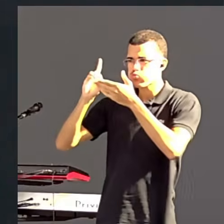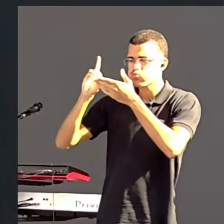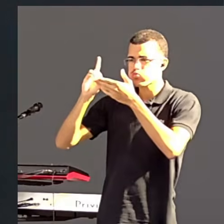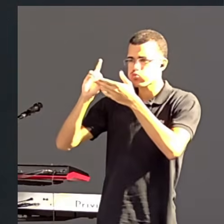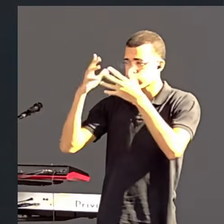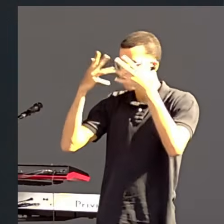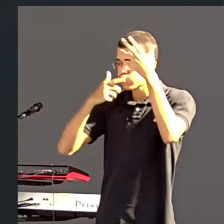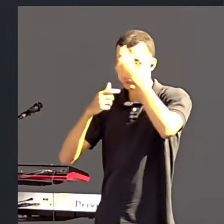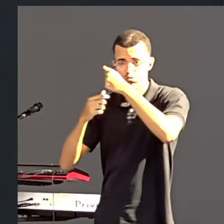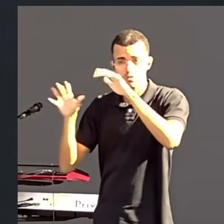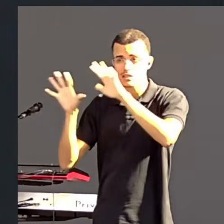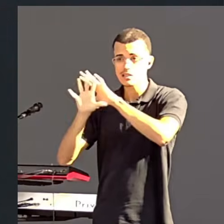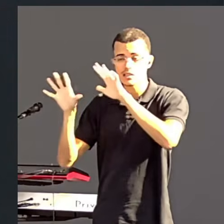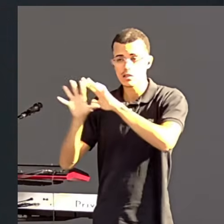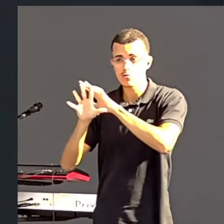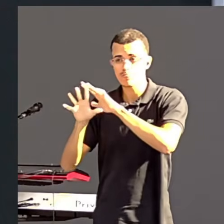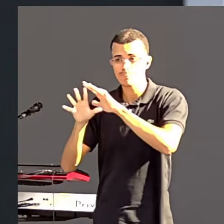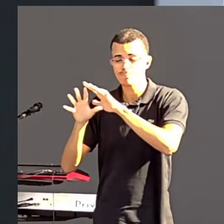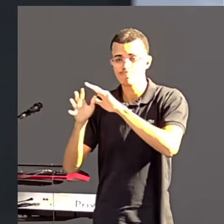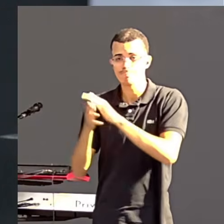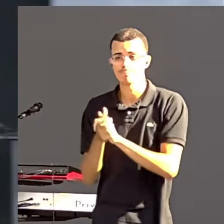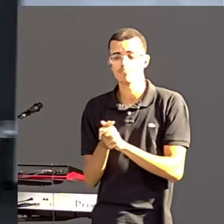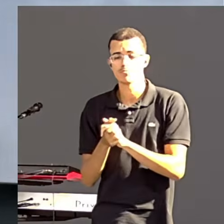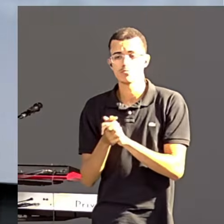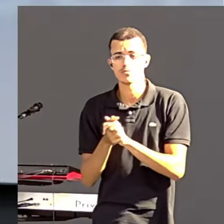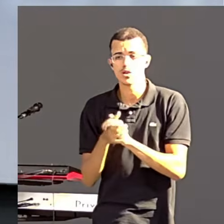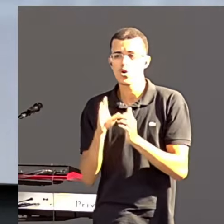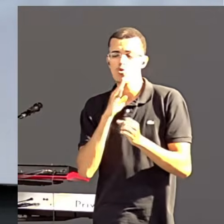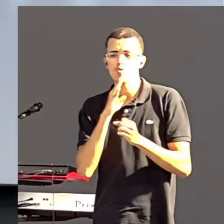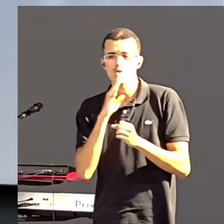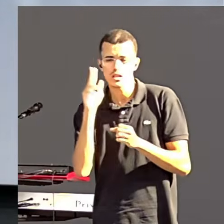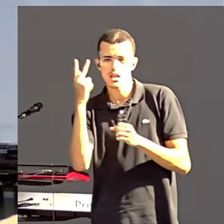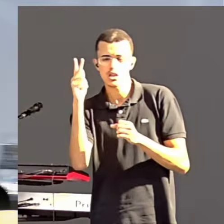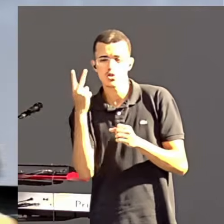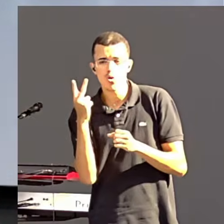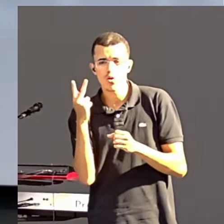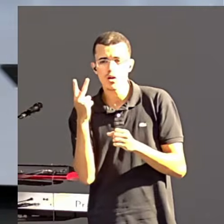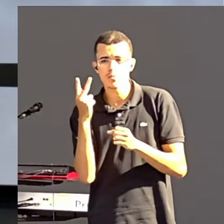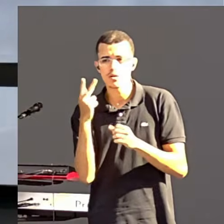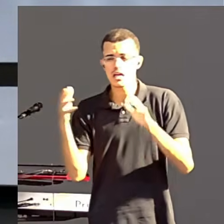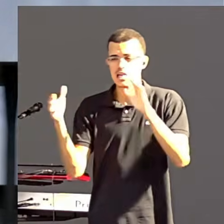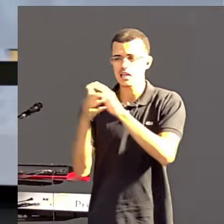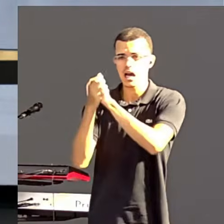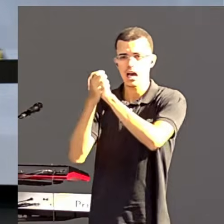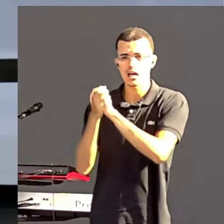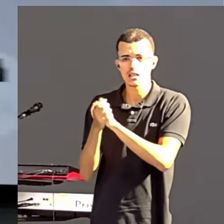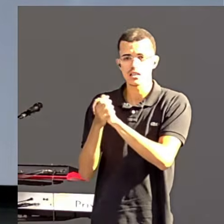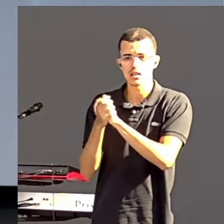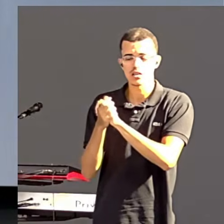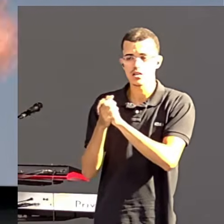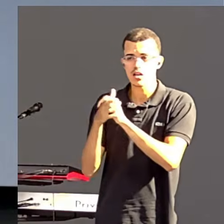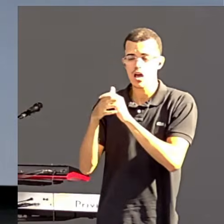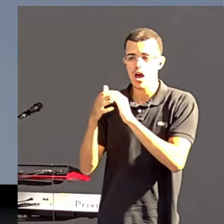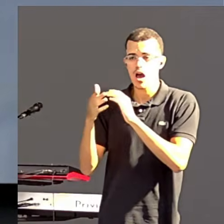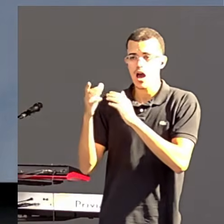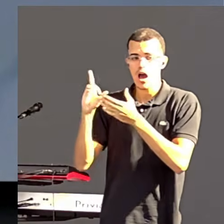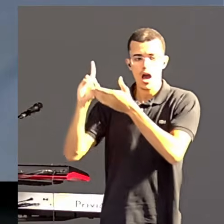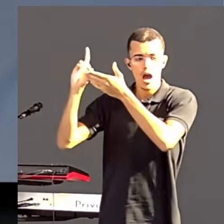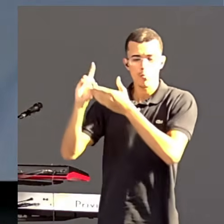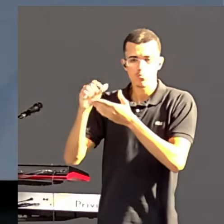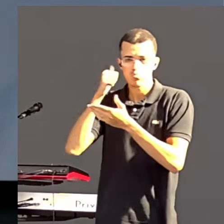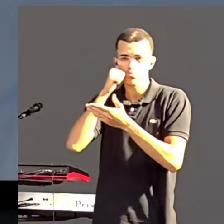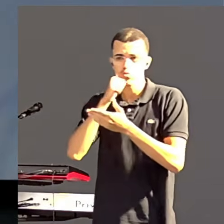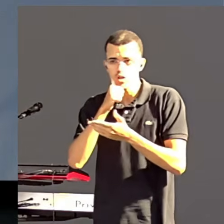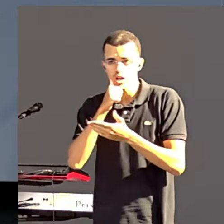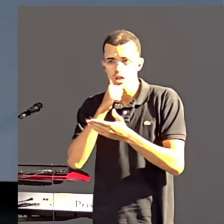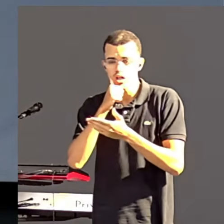Isso é um perigo. Aí vocês conhecem a história, e vai tal, aí ele casa com aquela mulher, depois a mulher é dada a outro, a família da mulher,